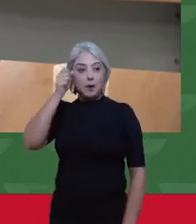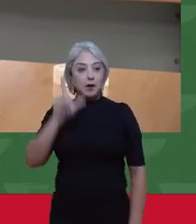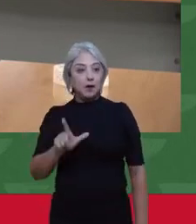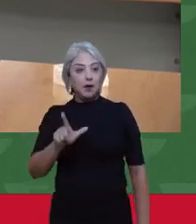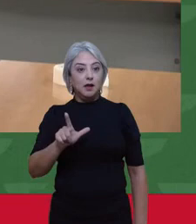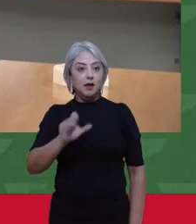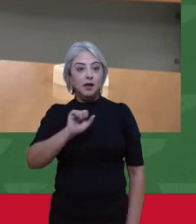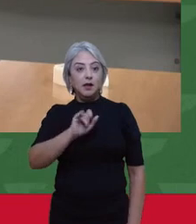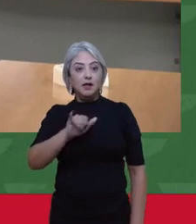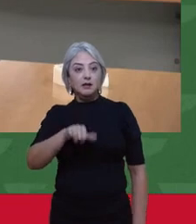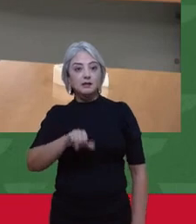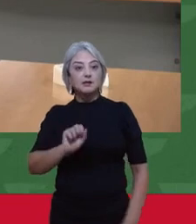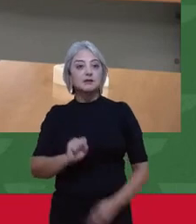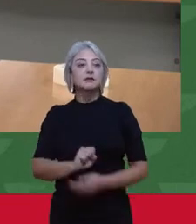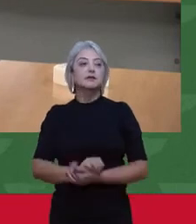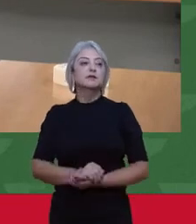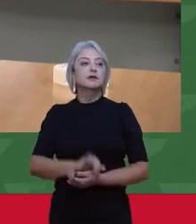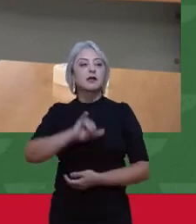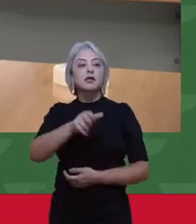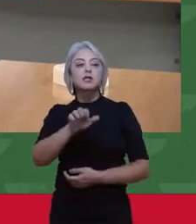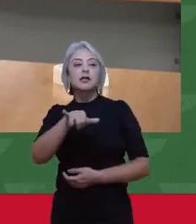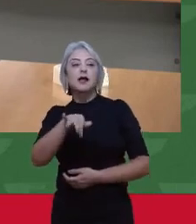e Luiziane. Janaína.